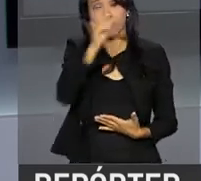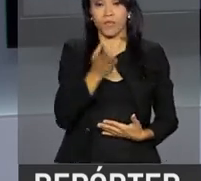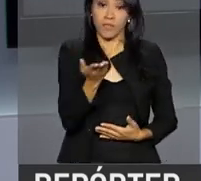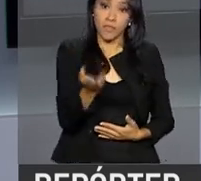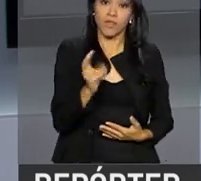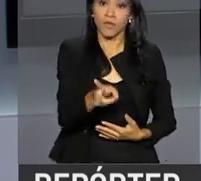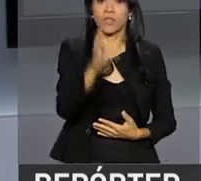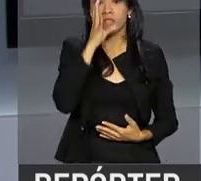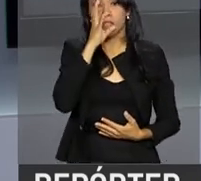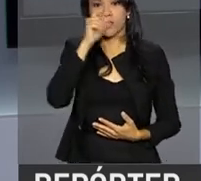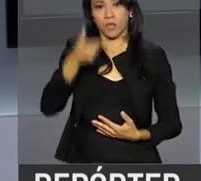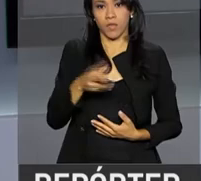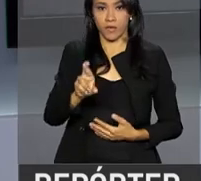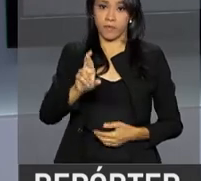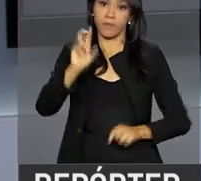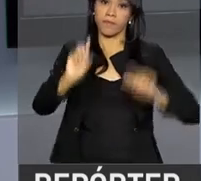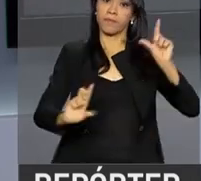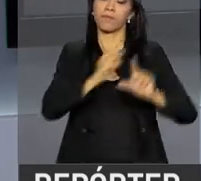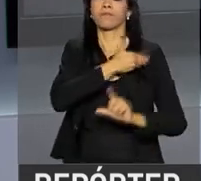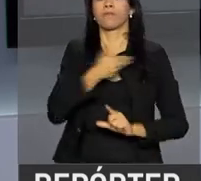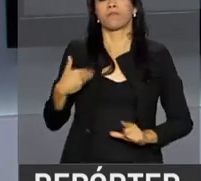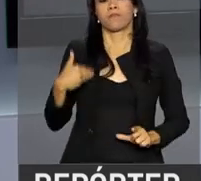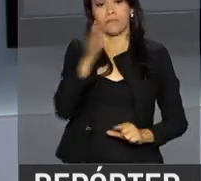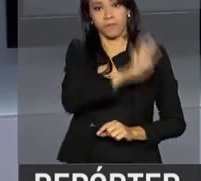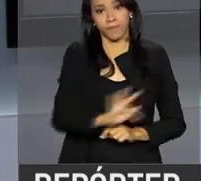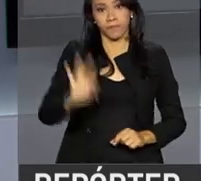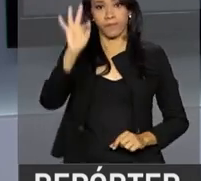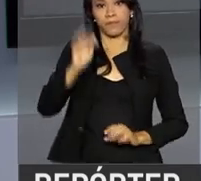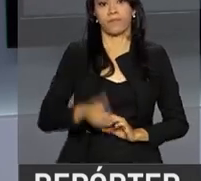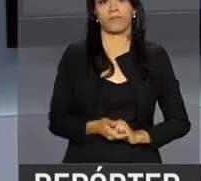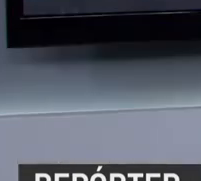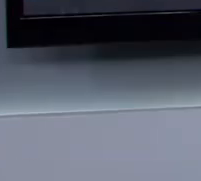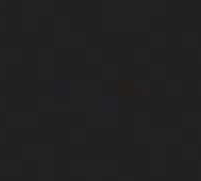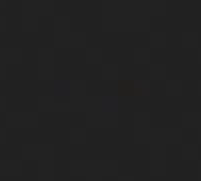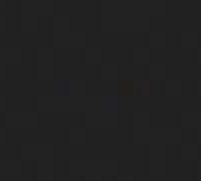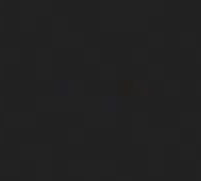você e continue com a gente aqui na nbr a tv do governo federal